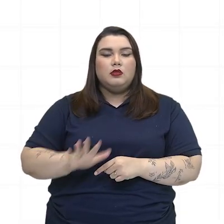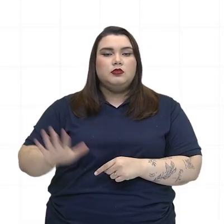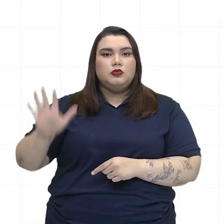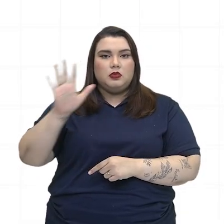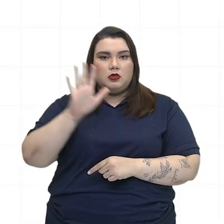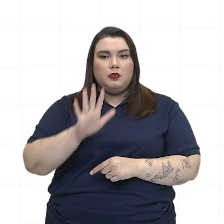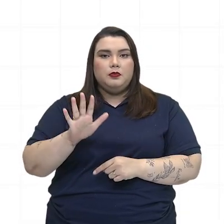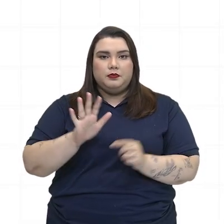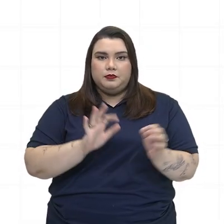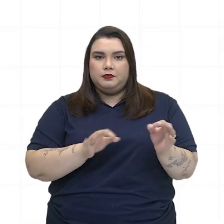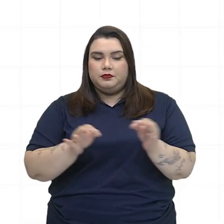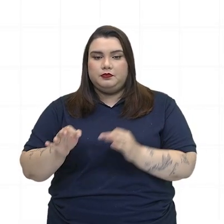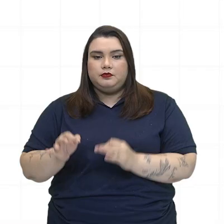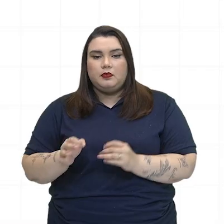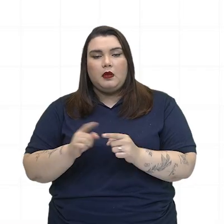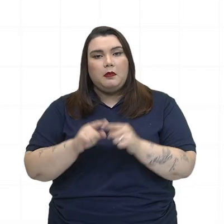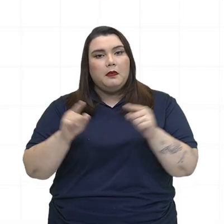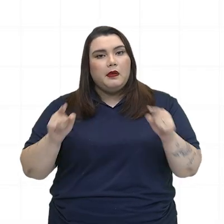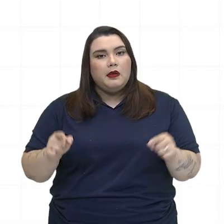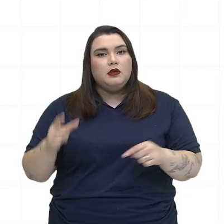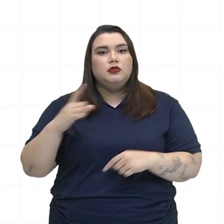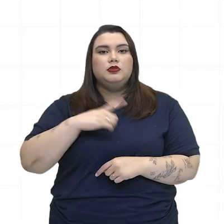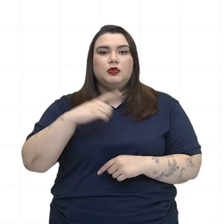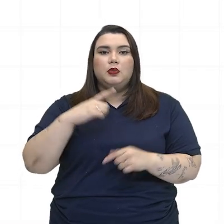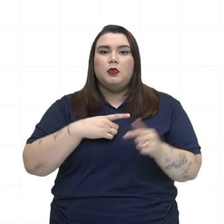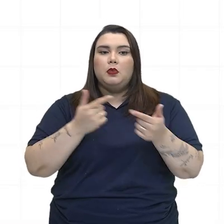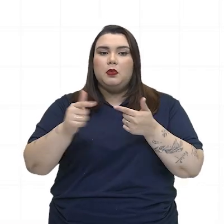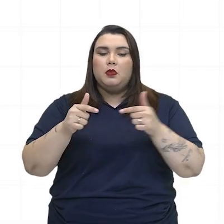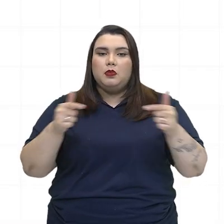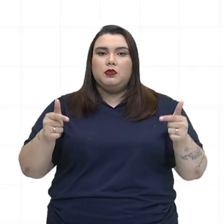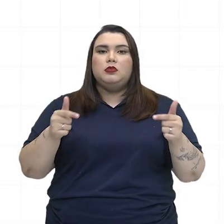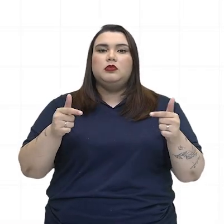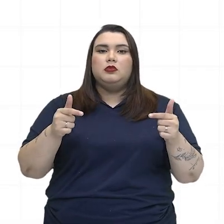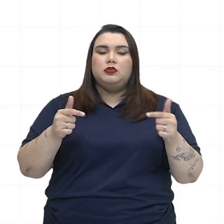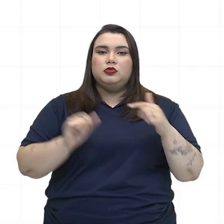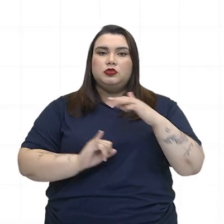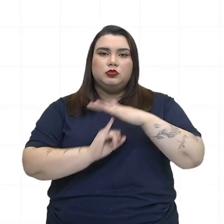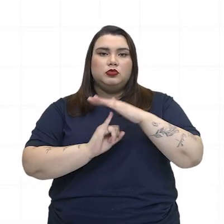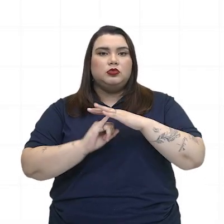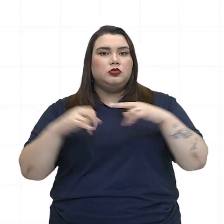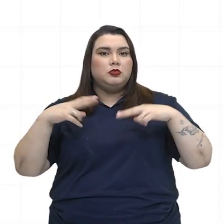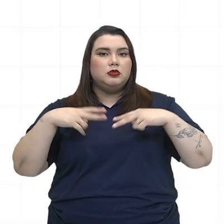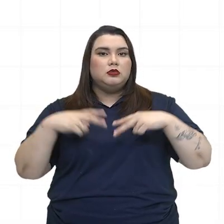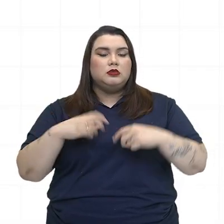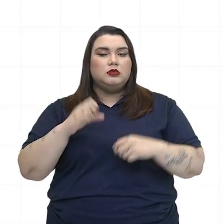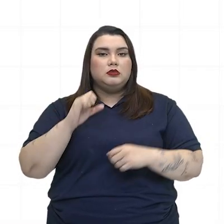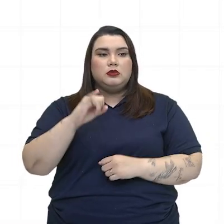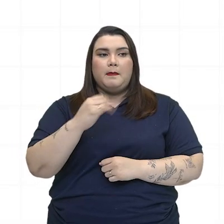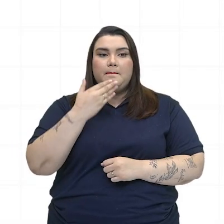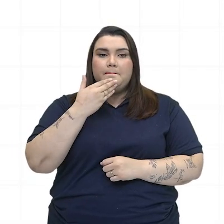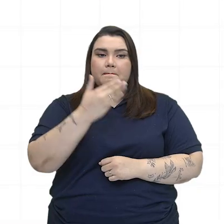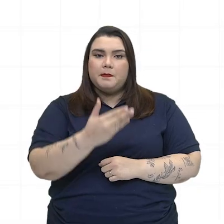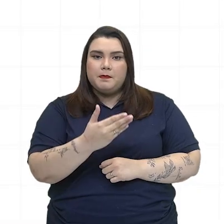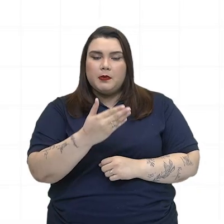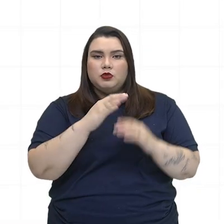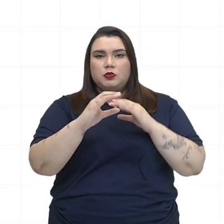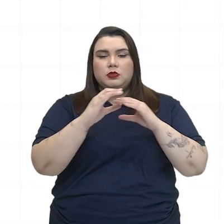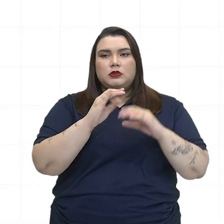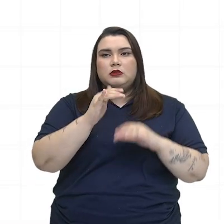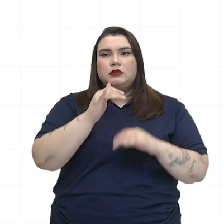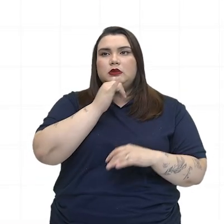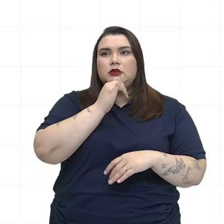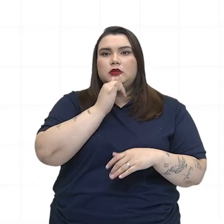Brasil, né, a população brasileira. Mas existem outras, né, particulares e privadas, quando solicitadas por meios de comunicação,